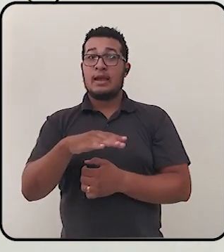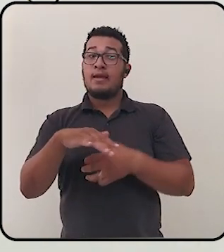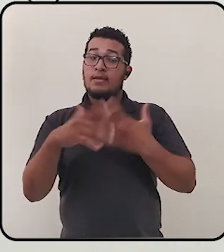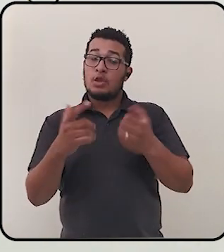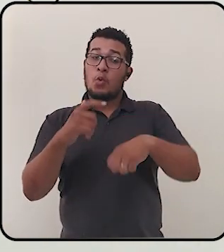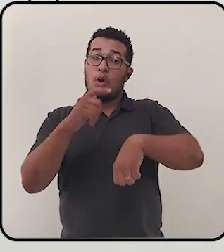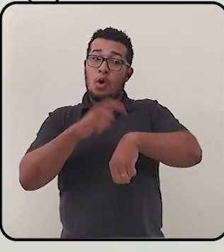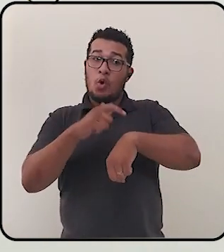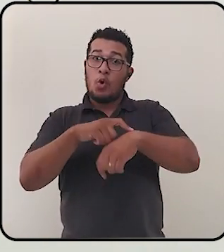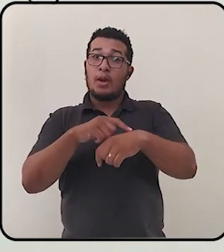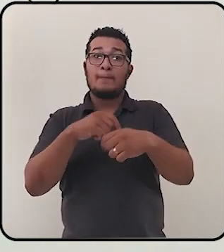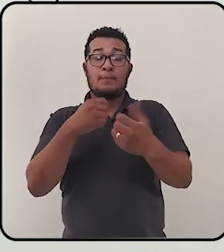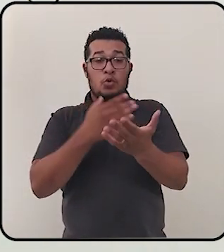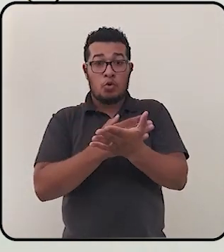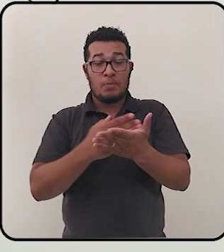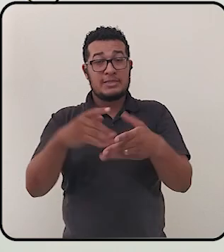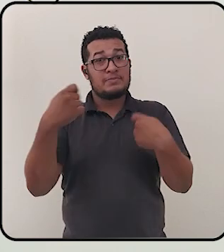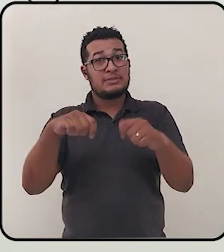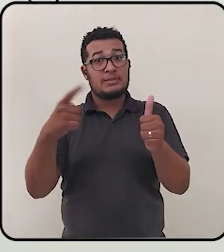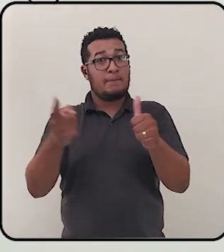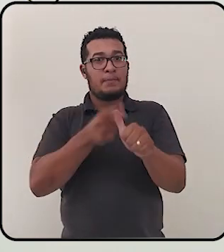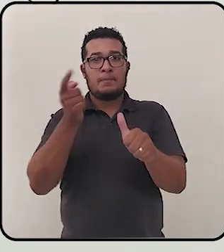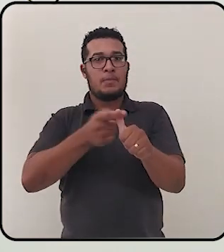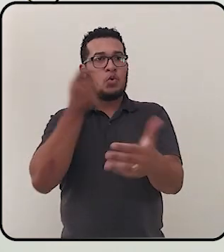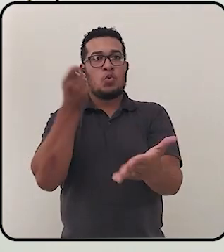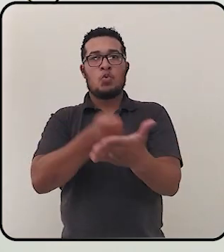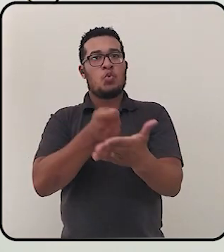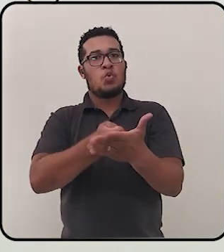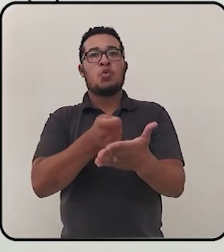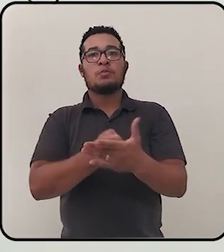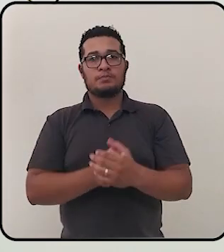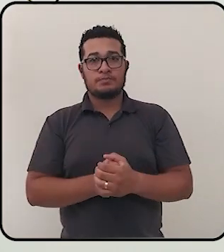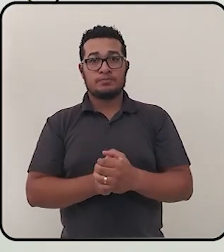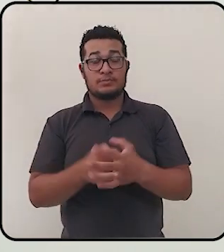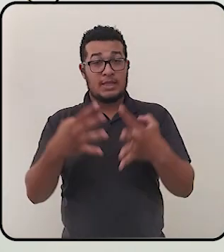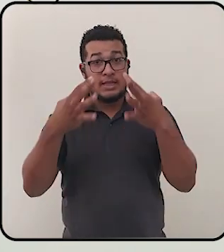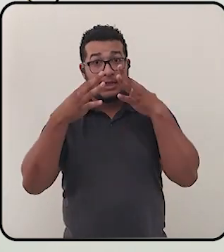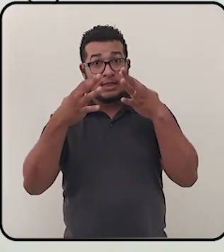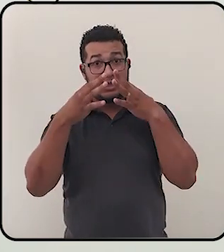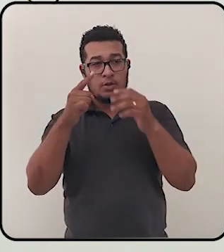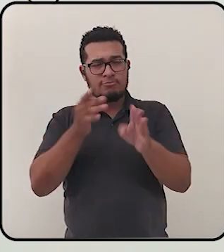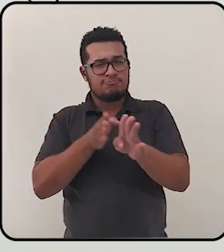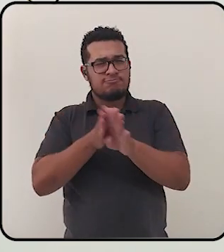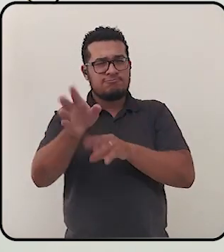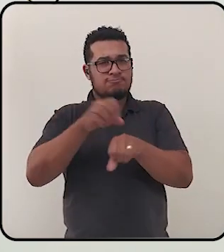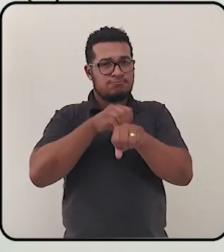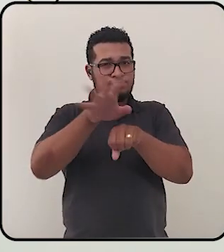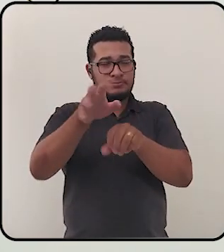de Janeiro às 15 horas. Obrigatoriamente, a hora inicial tem que vir primeiro.